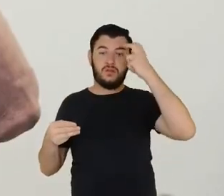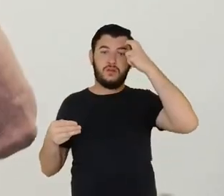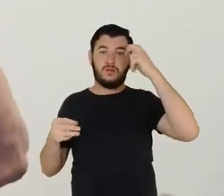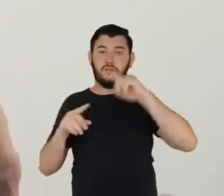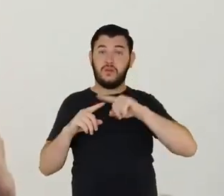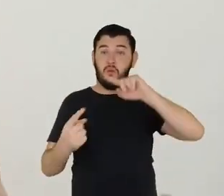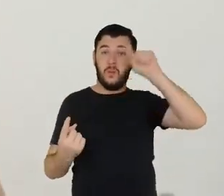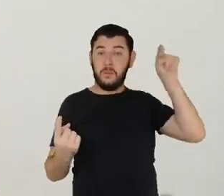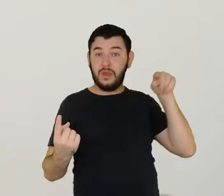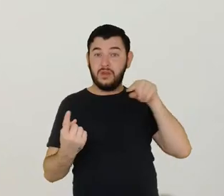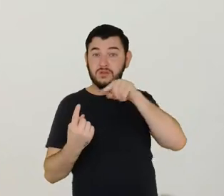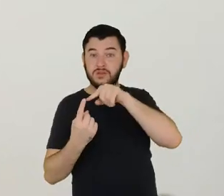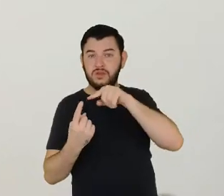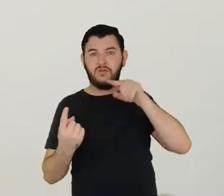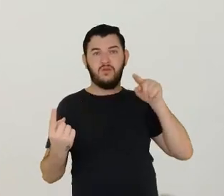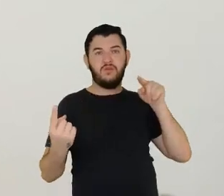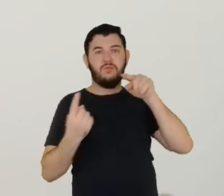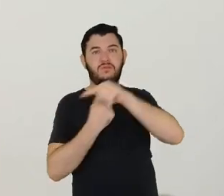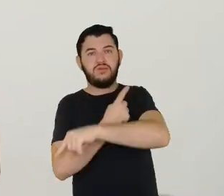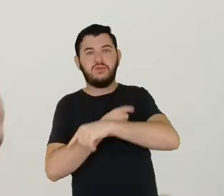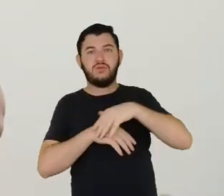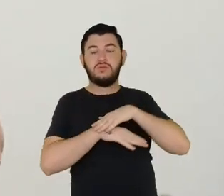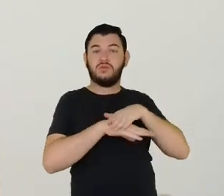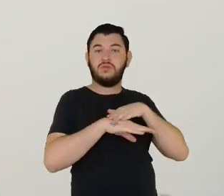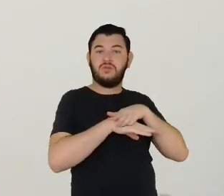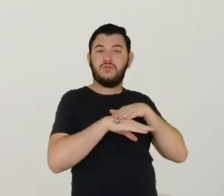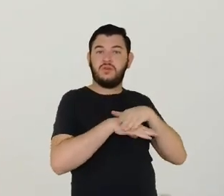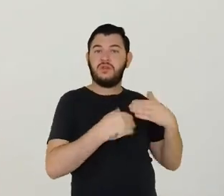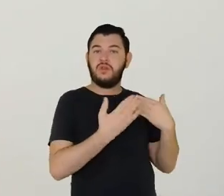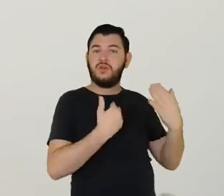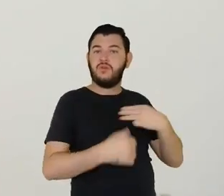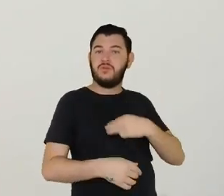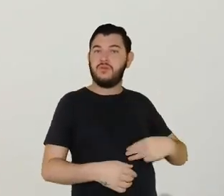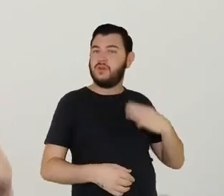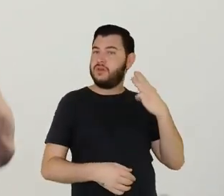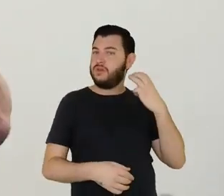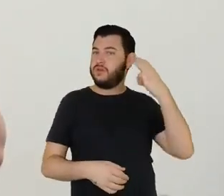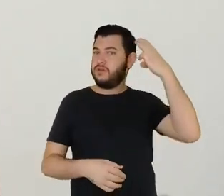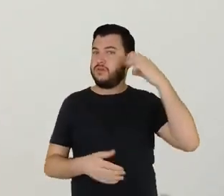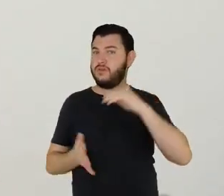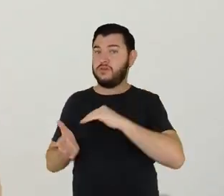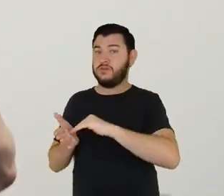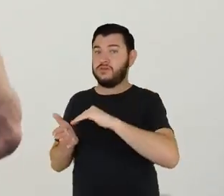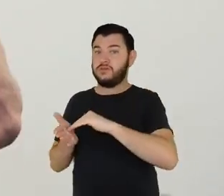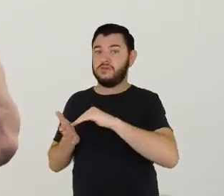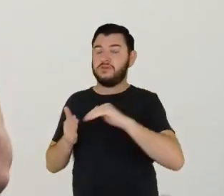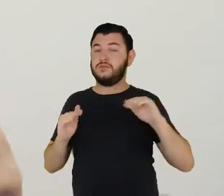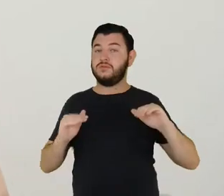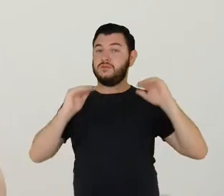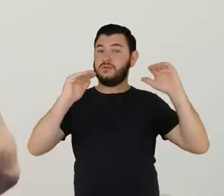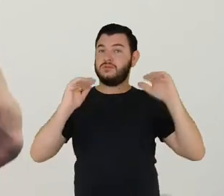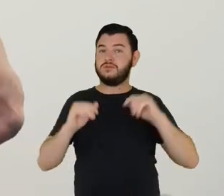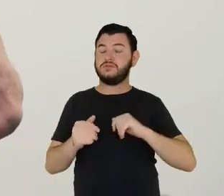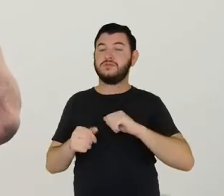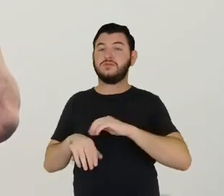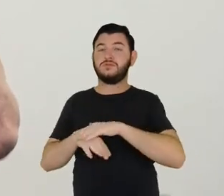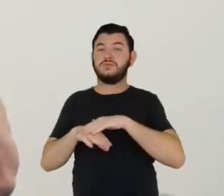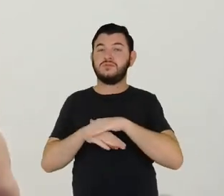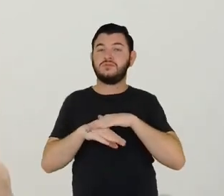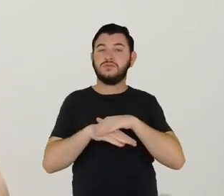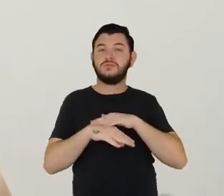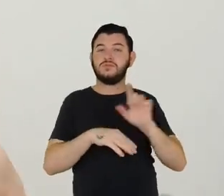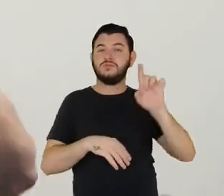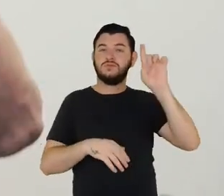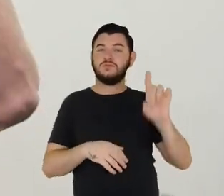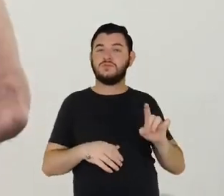falei com o secretário-geral, já falei com a diretora de audiovisual, pessoalmente, através do Twitter,